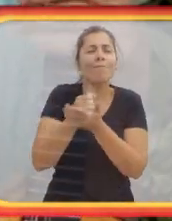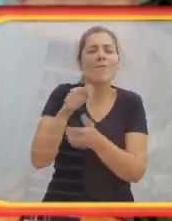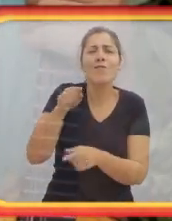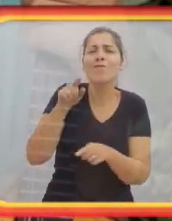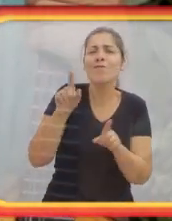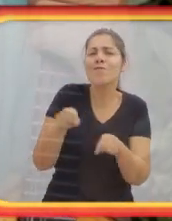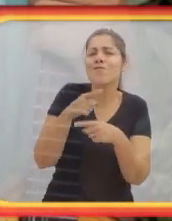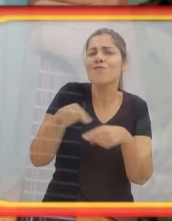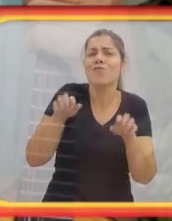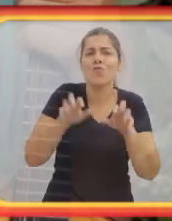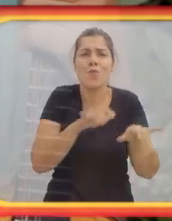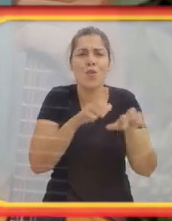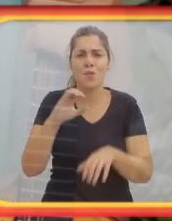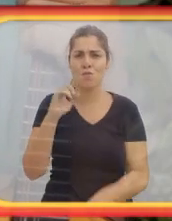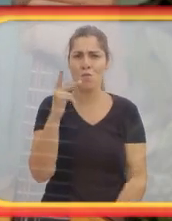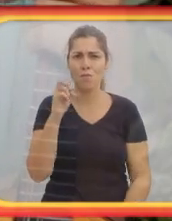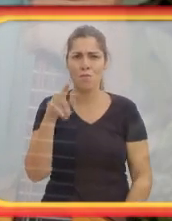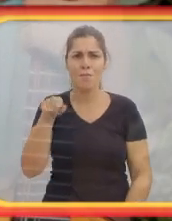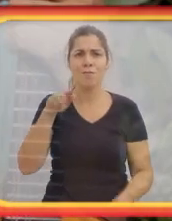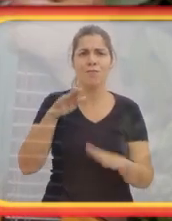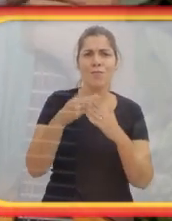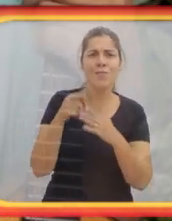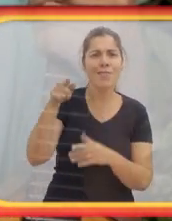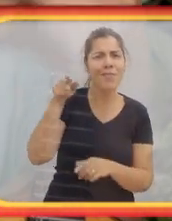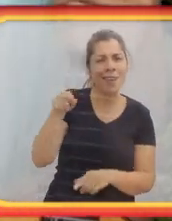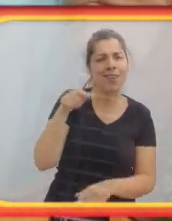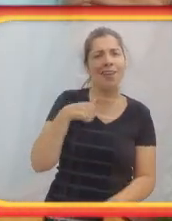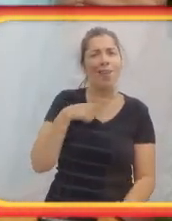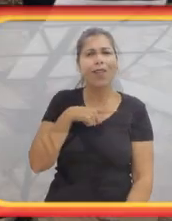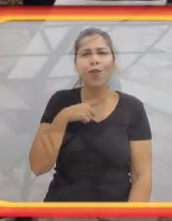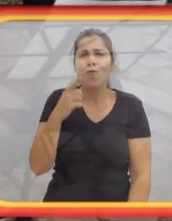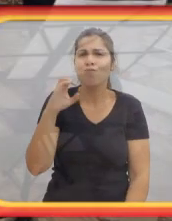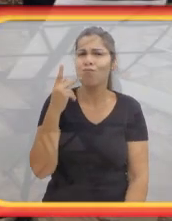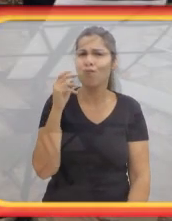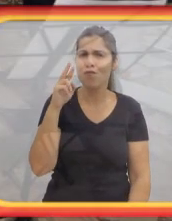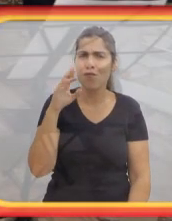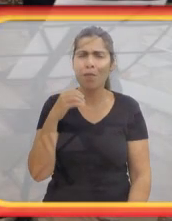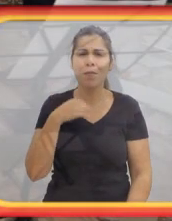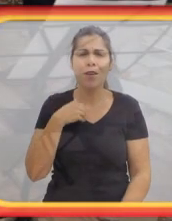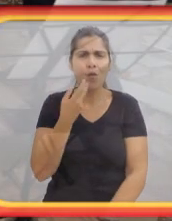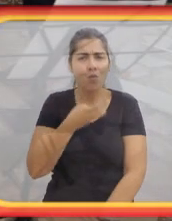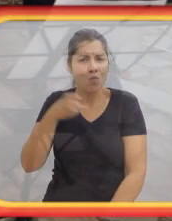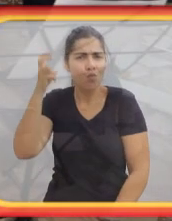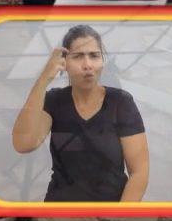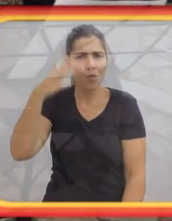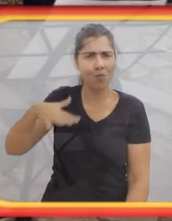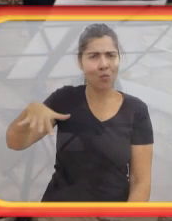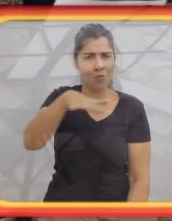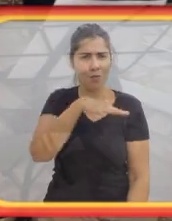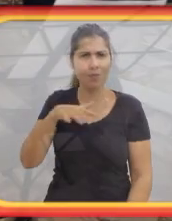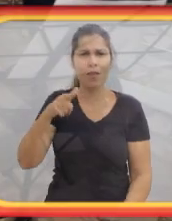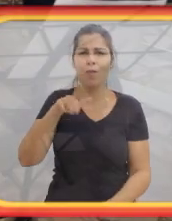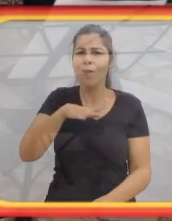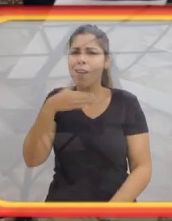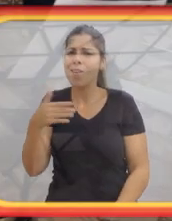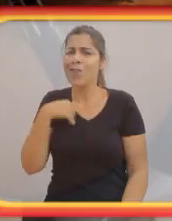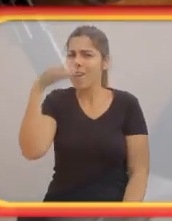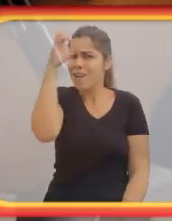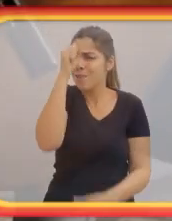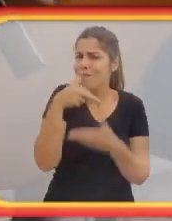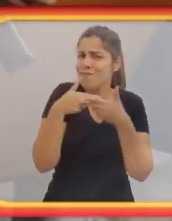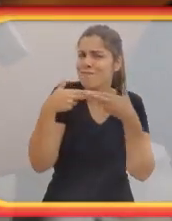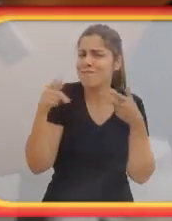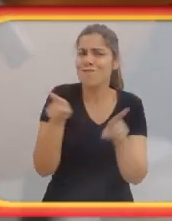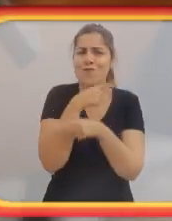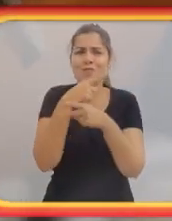que levavam você a tocar o choro. A escola estava ali. Eu tenho no choro toda a